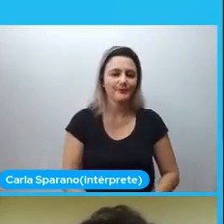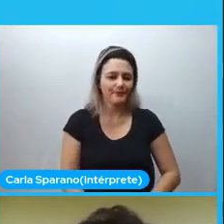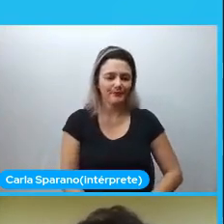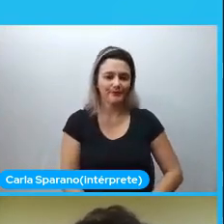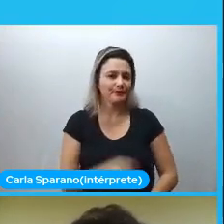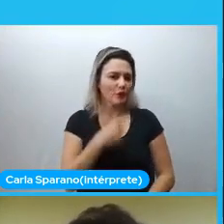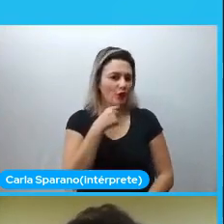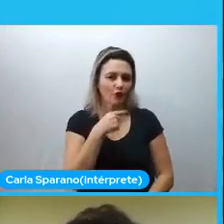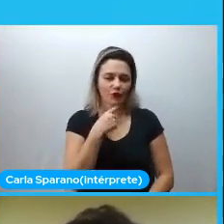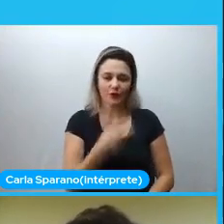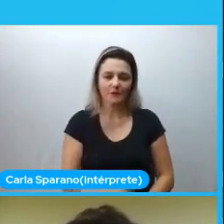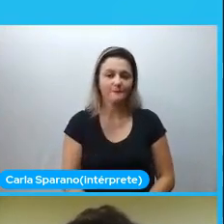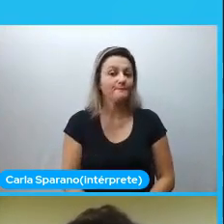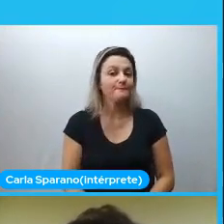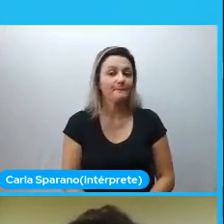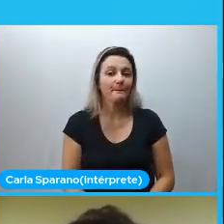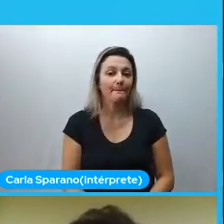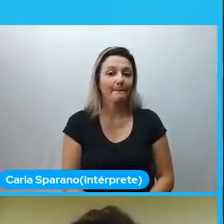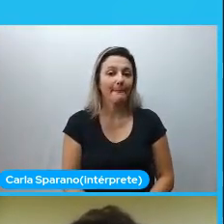O O é a caixa.